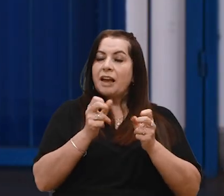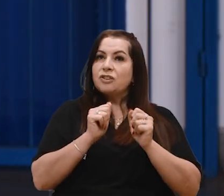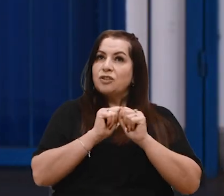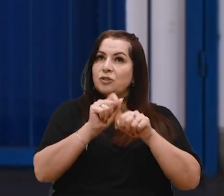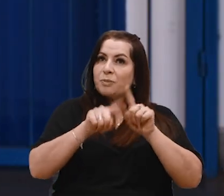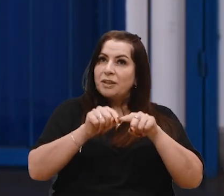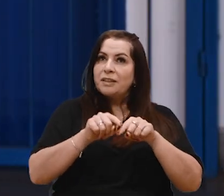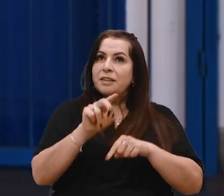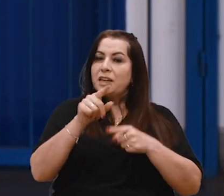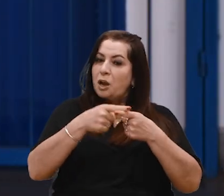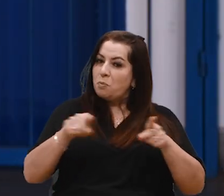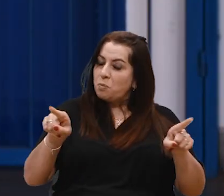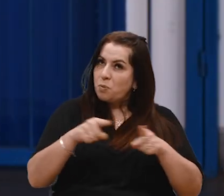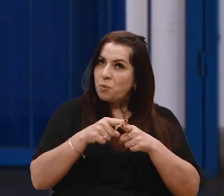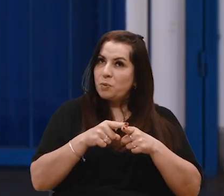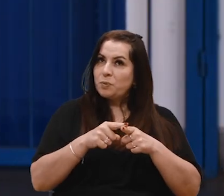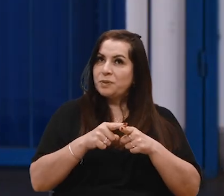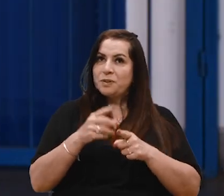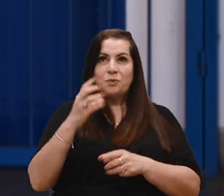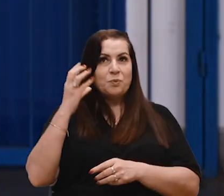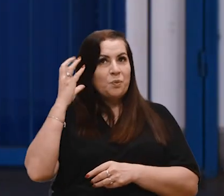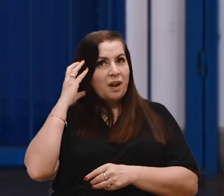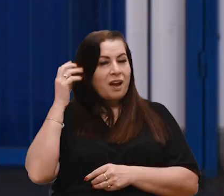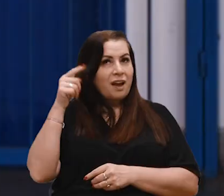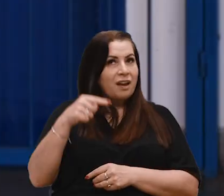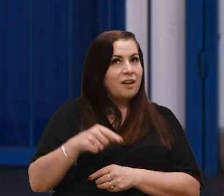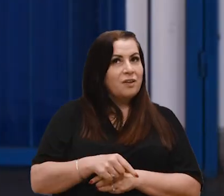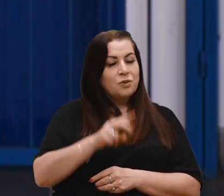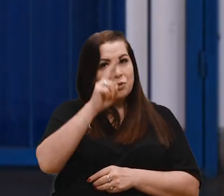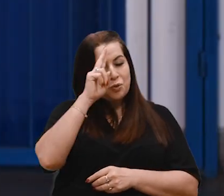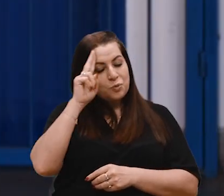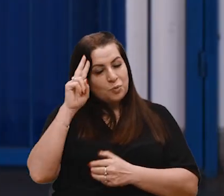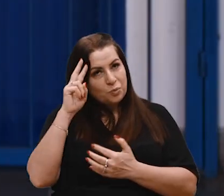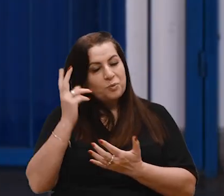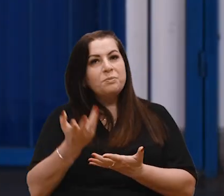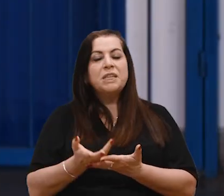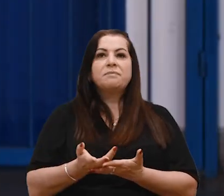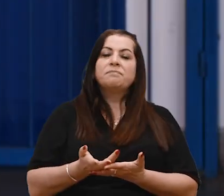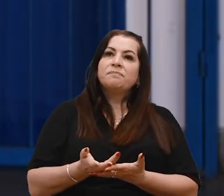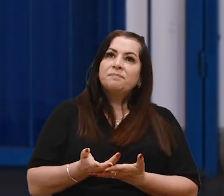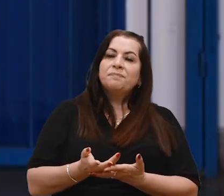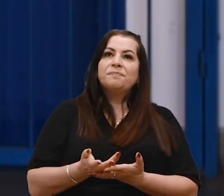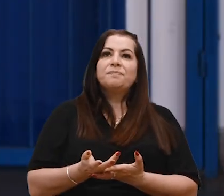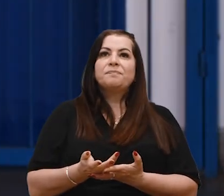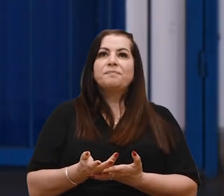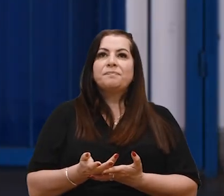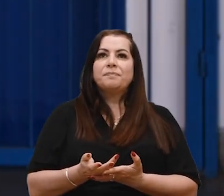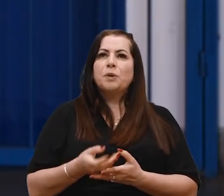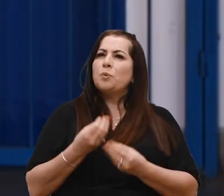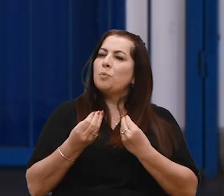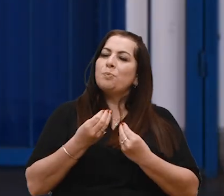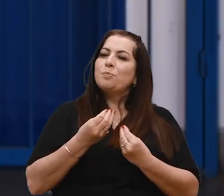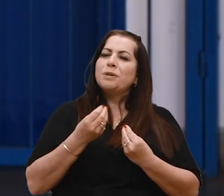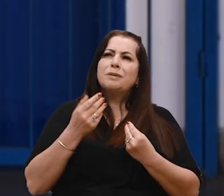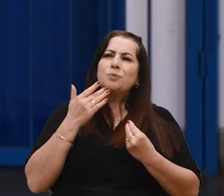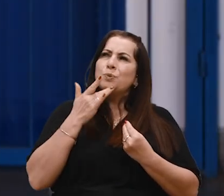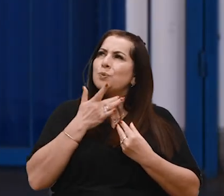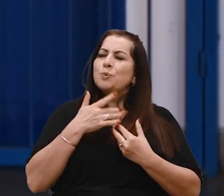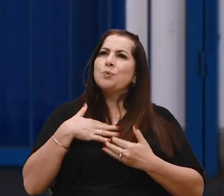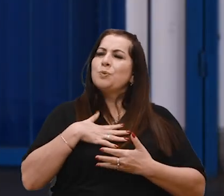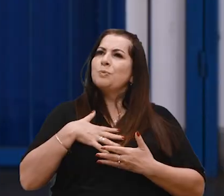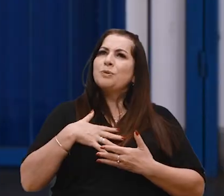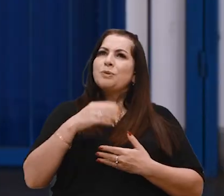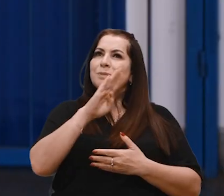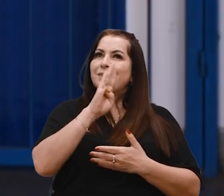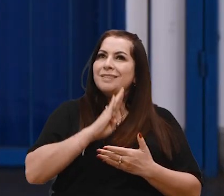caixas do mercado, a música venezuelana no rádio, né, do Uber. E como é